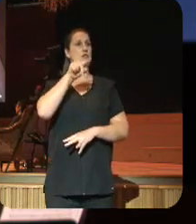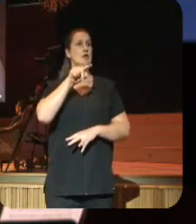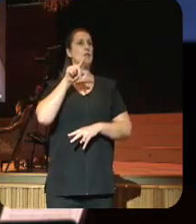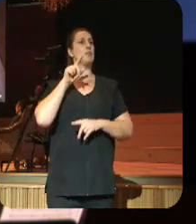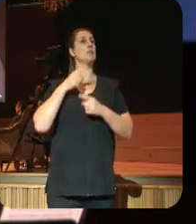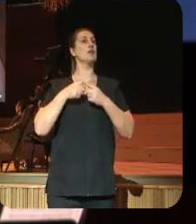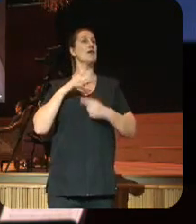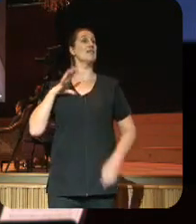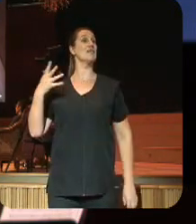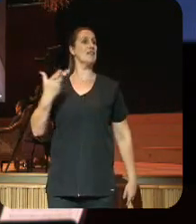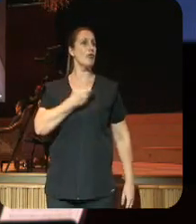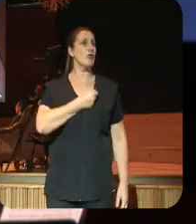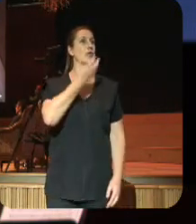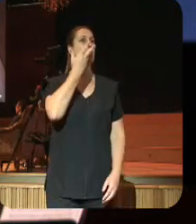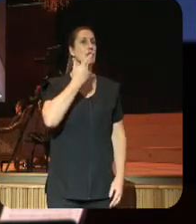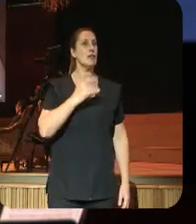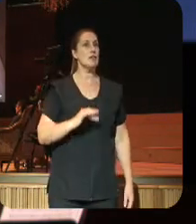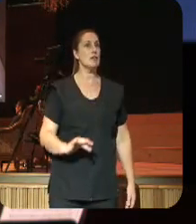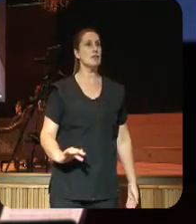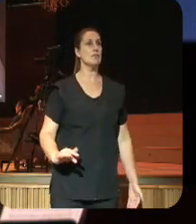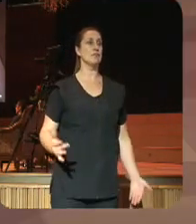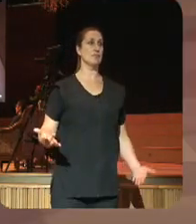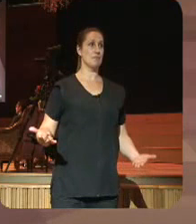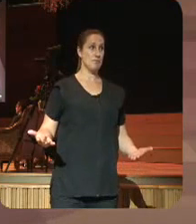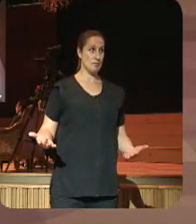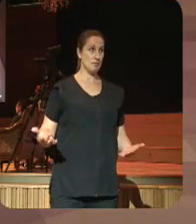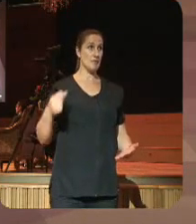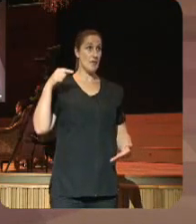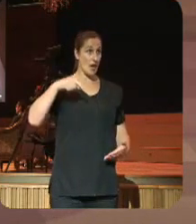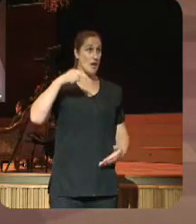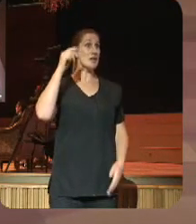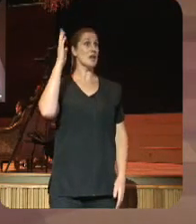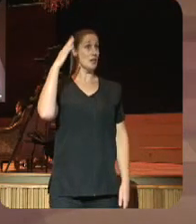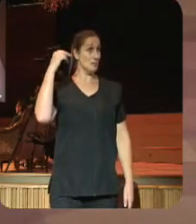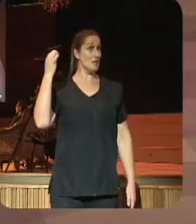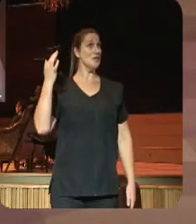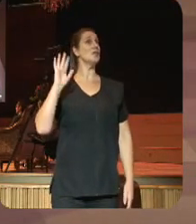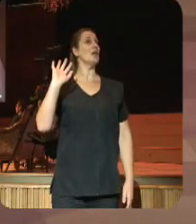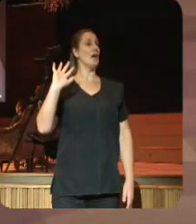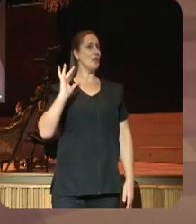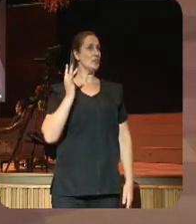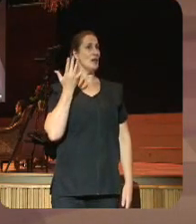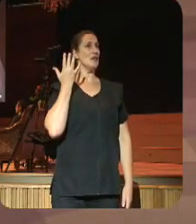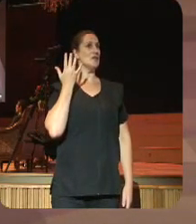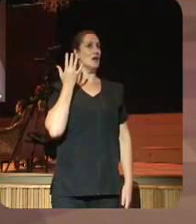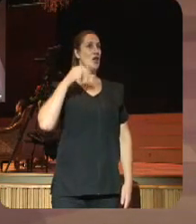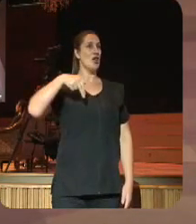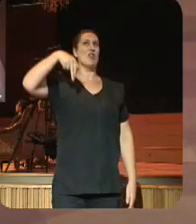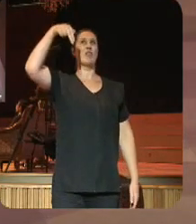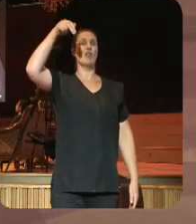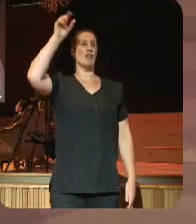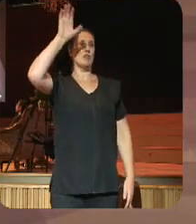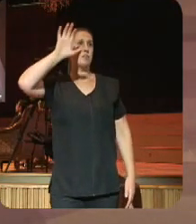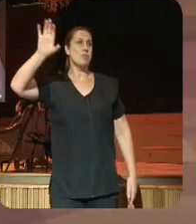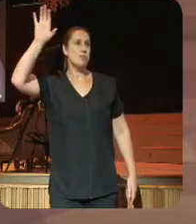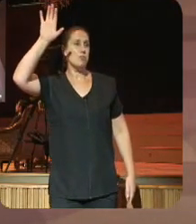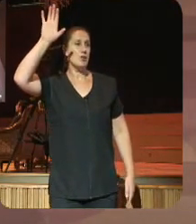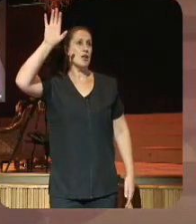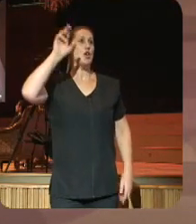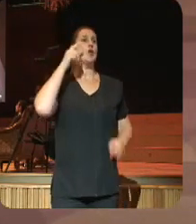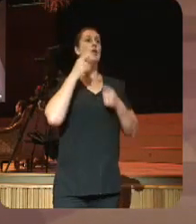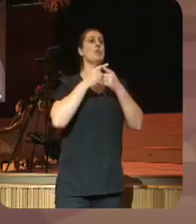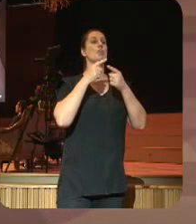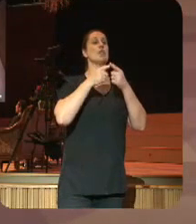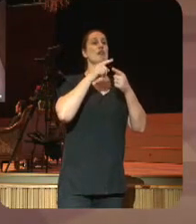aquela criança. Isso aqui no país, no Brasil. Porque você está mexendo com a